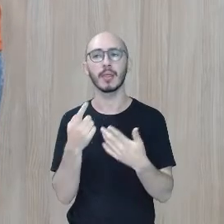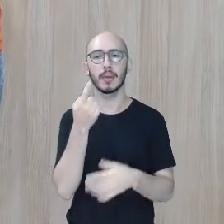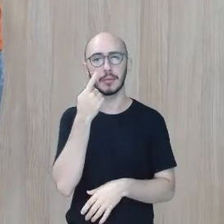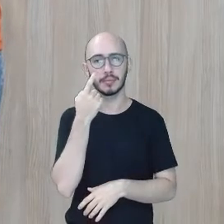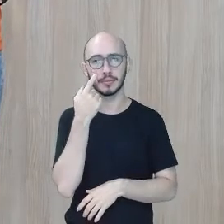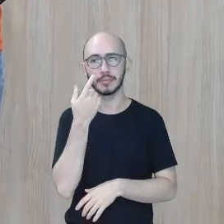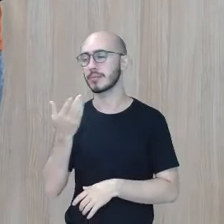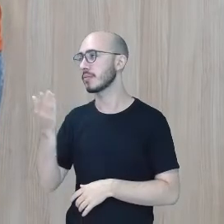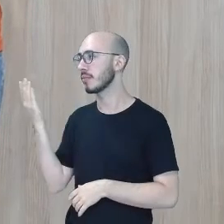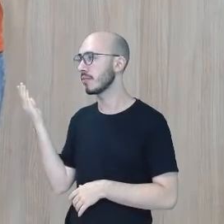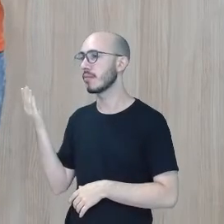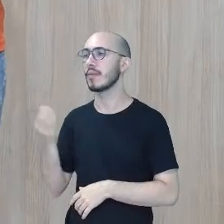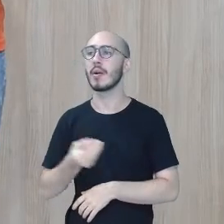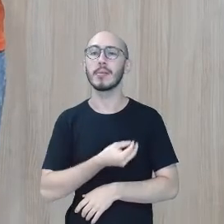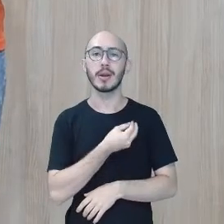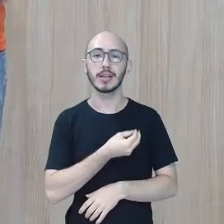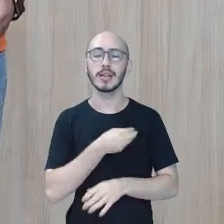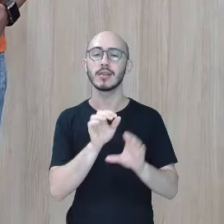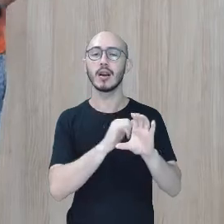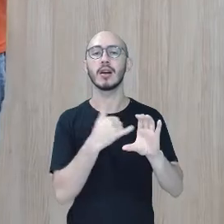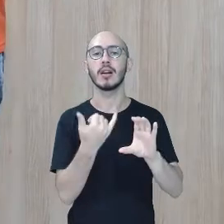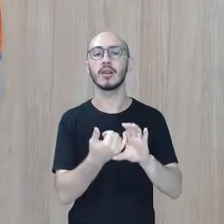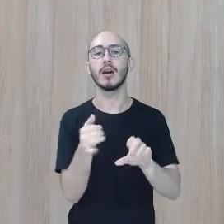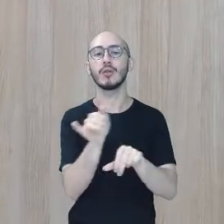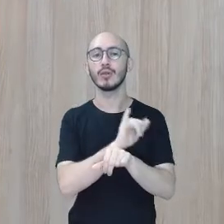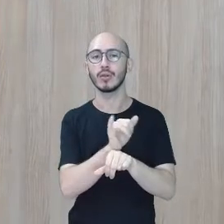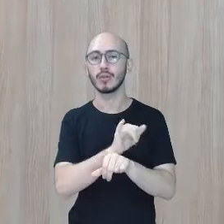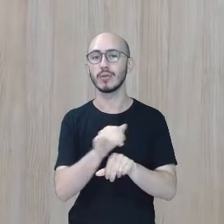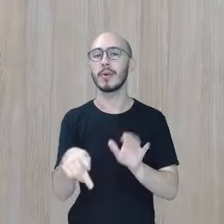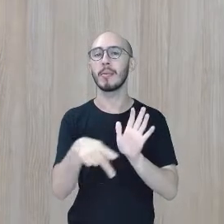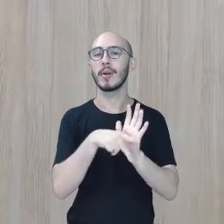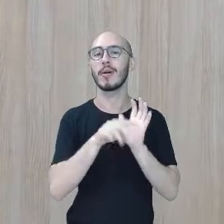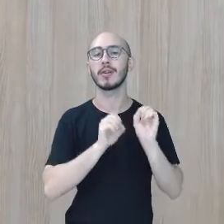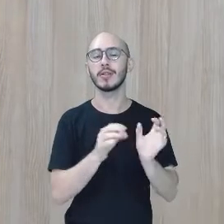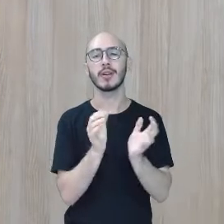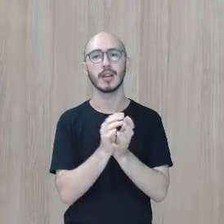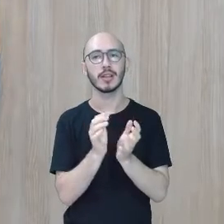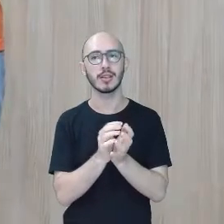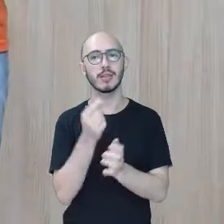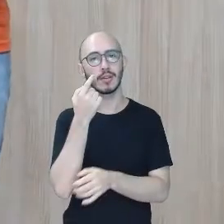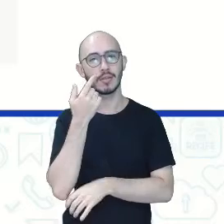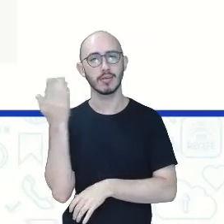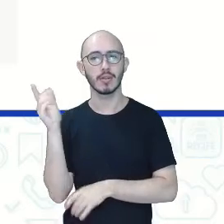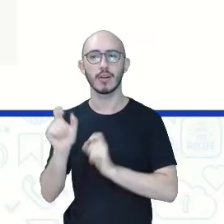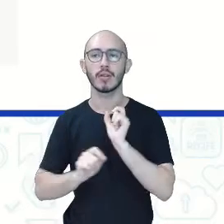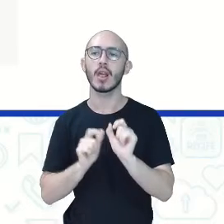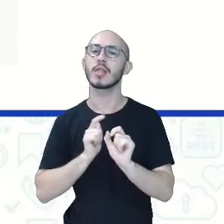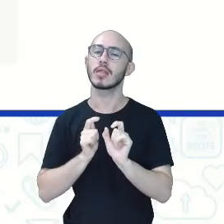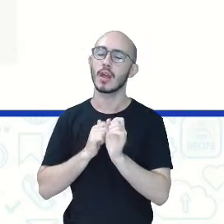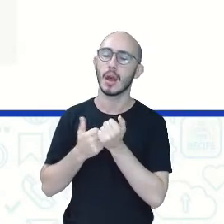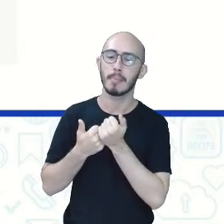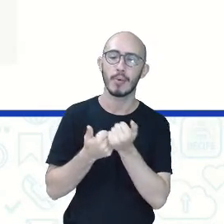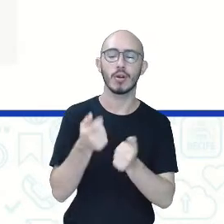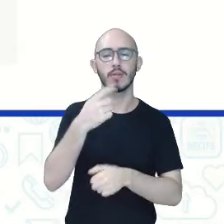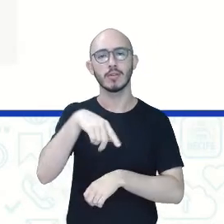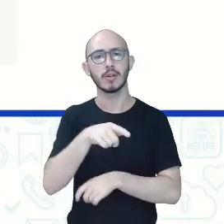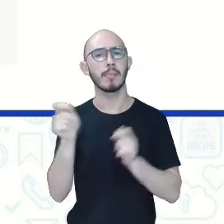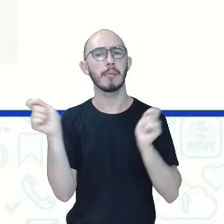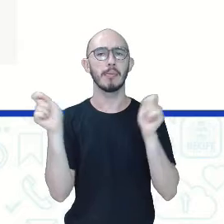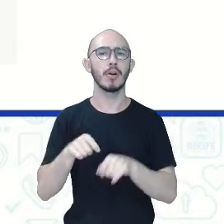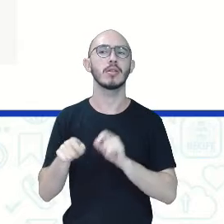a presença do nosso canal no YouTube, o Educa Recife. Ele dá todo o suporte para que você